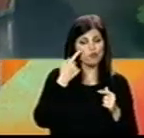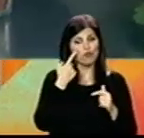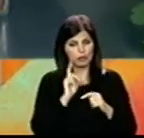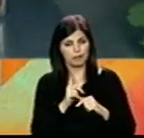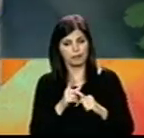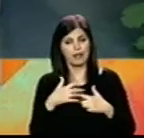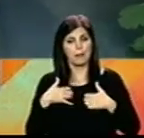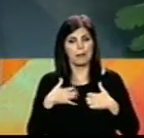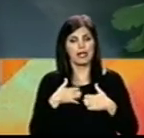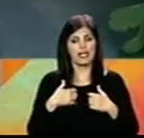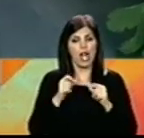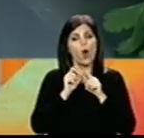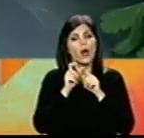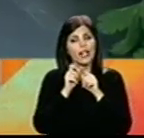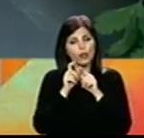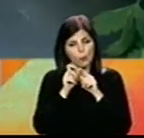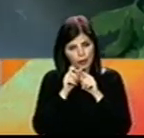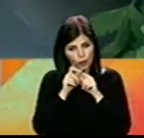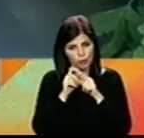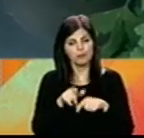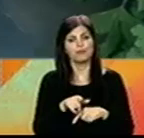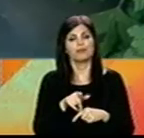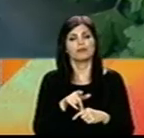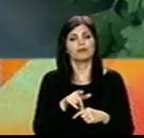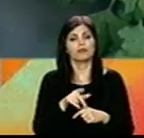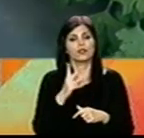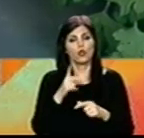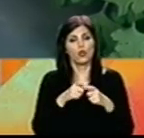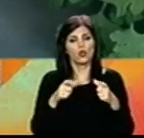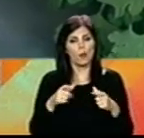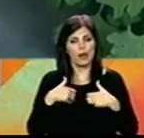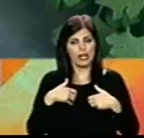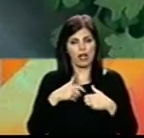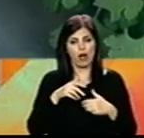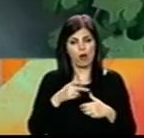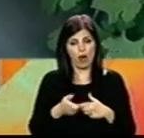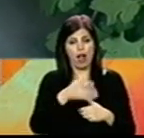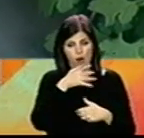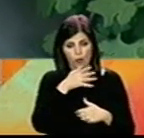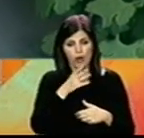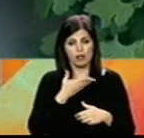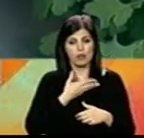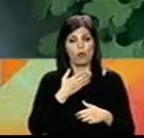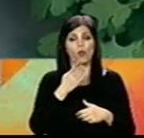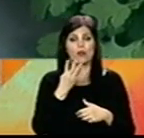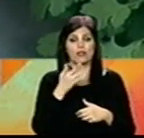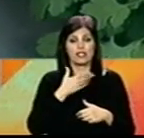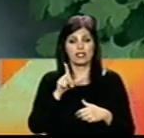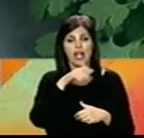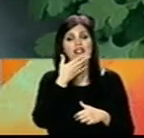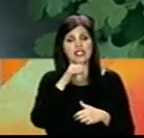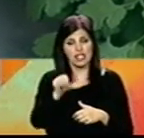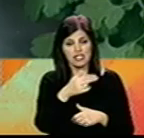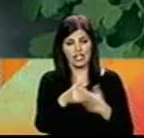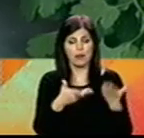vamos lá. Bacalhau com grão de bico e temos bacalhau, grão. Deixa só dizer, 2 lombos de bacalhau demolhado, 4 decilitros de azeite, 100 gramas de